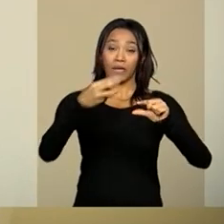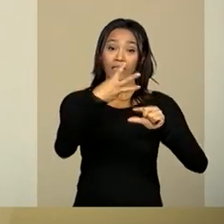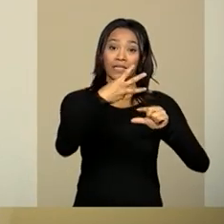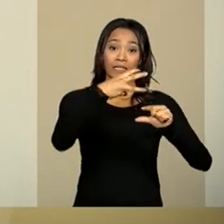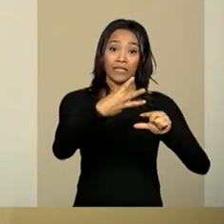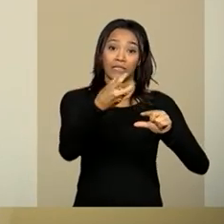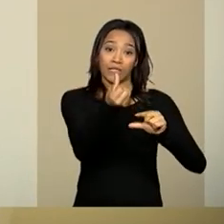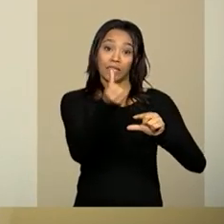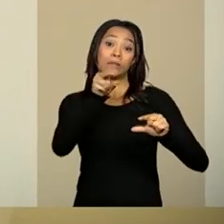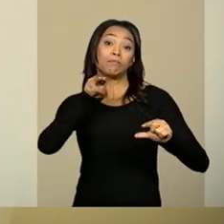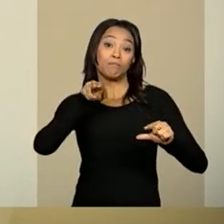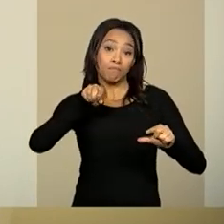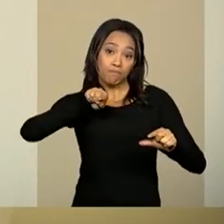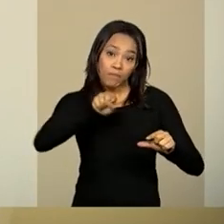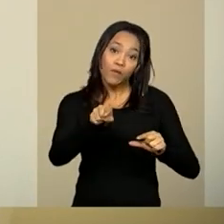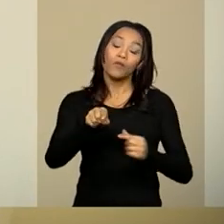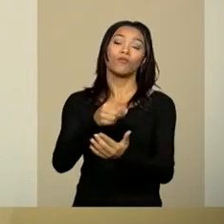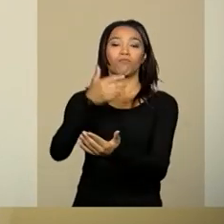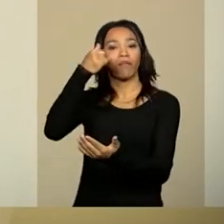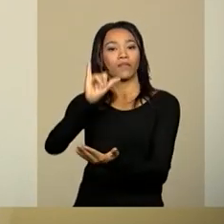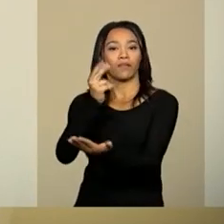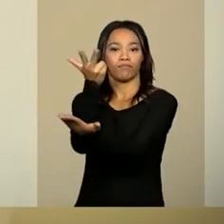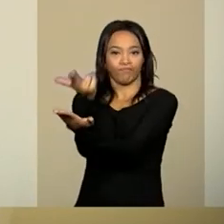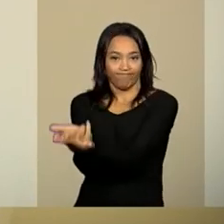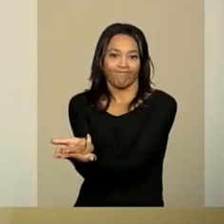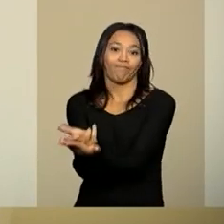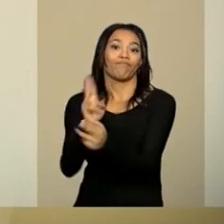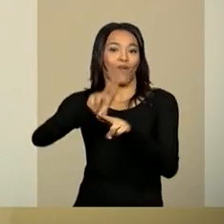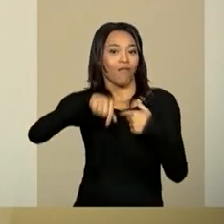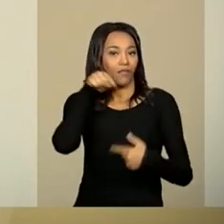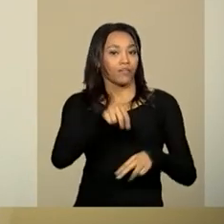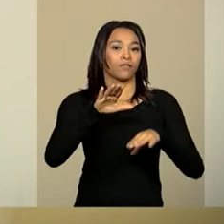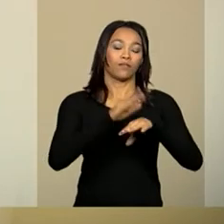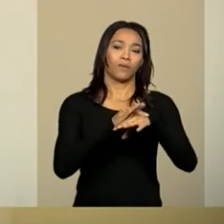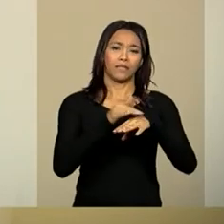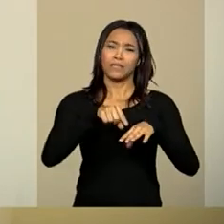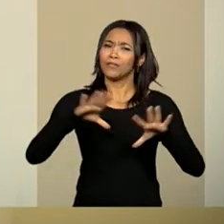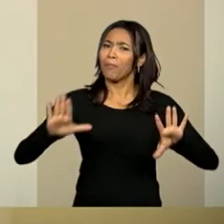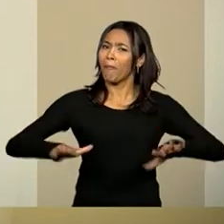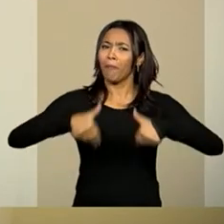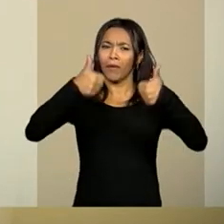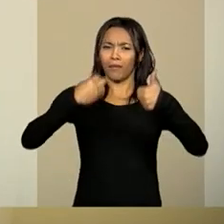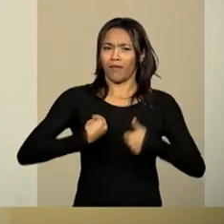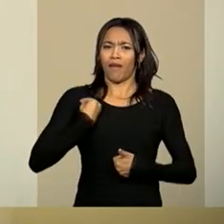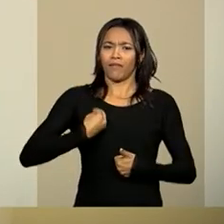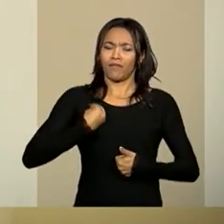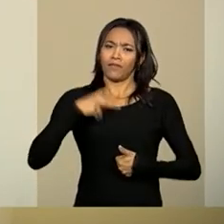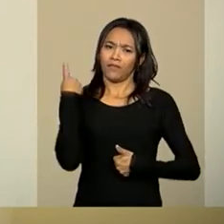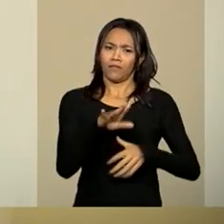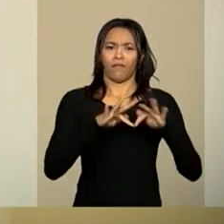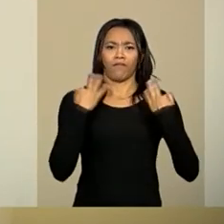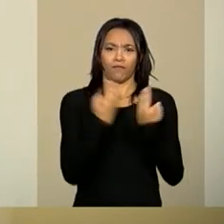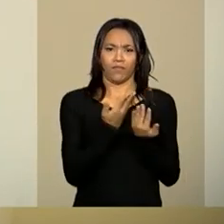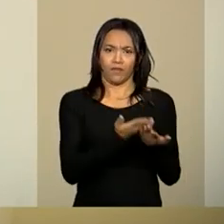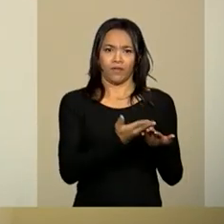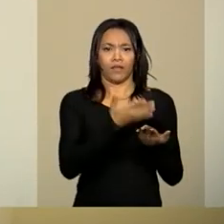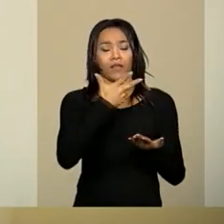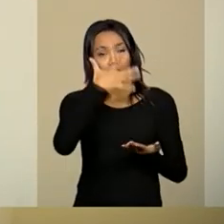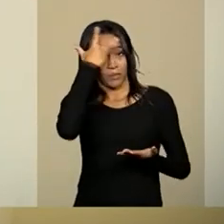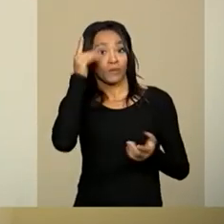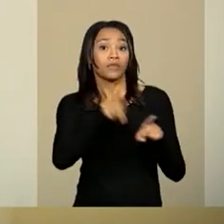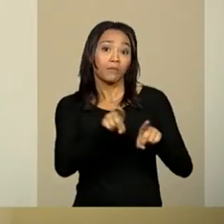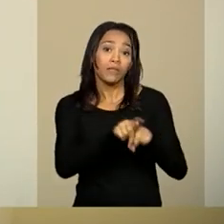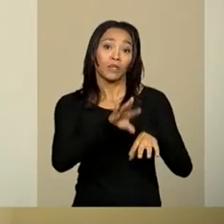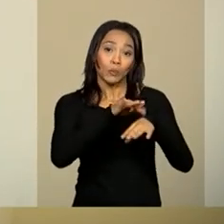número de internações por conta dessa doença isso melhorou muito a vida do paciente da família dele qual medicação